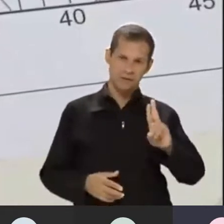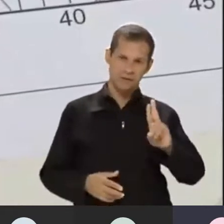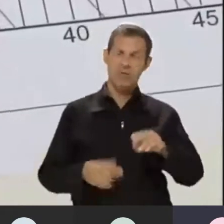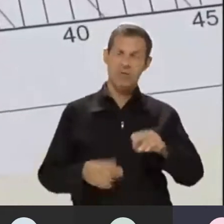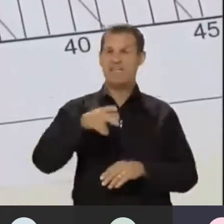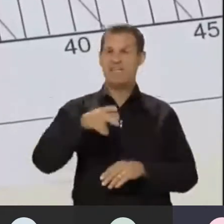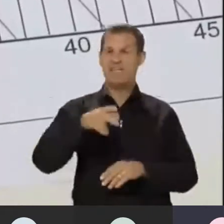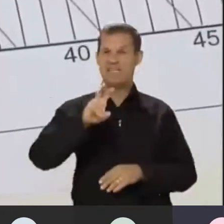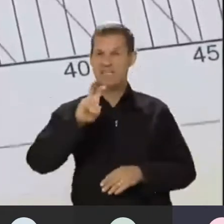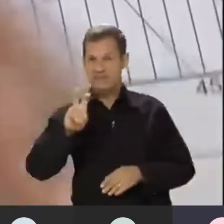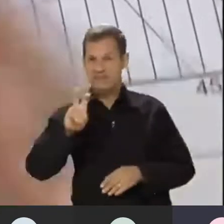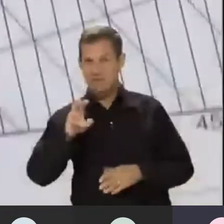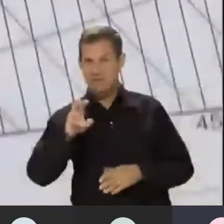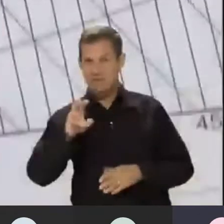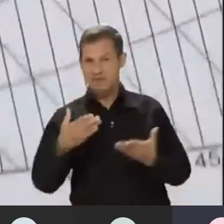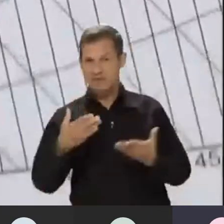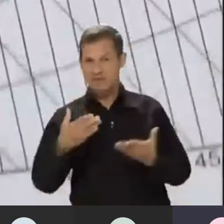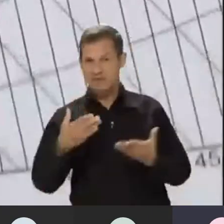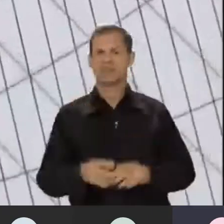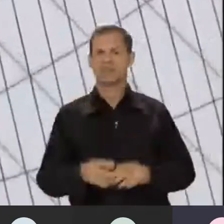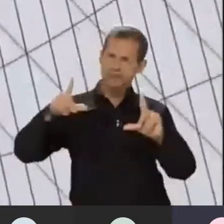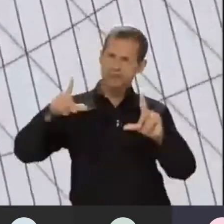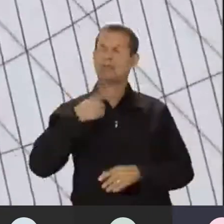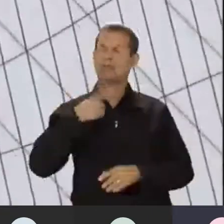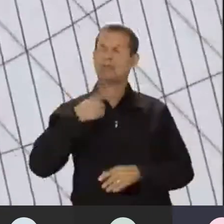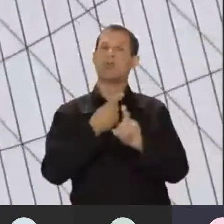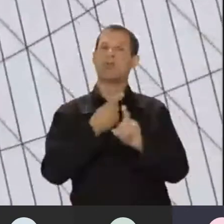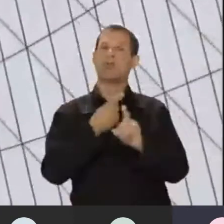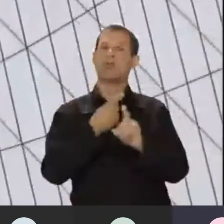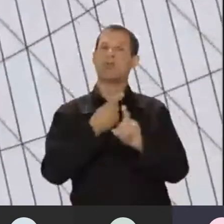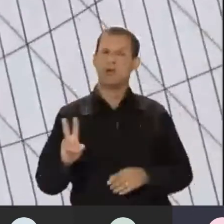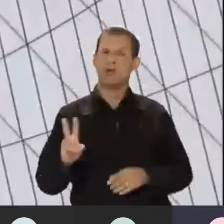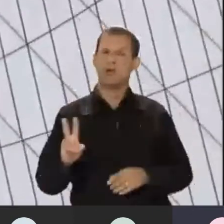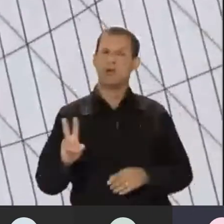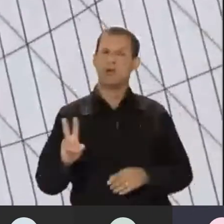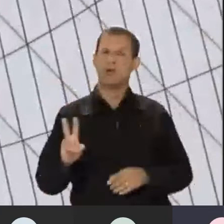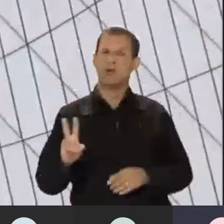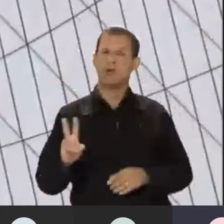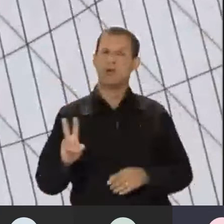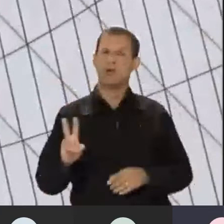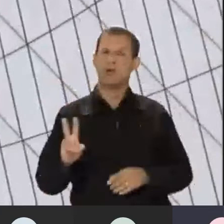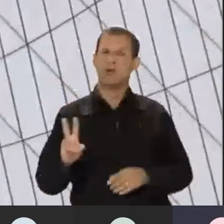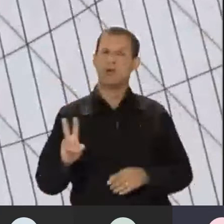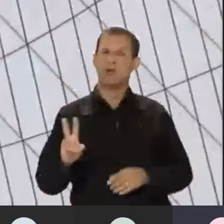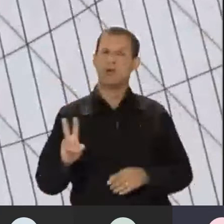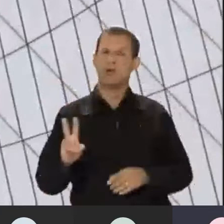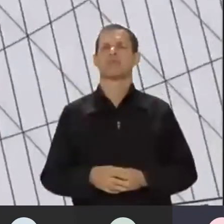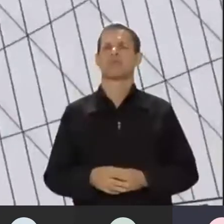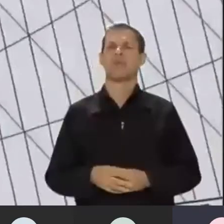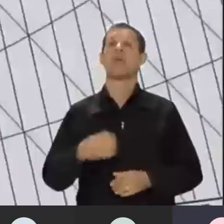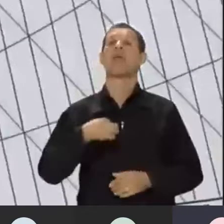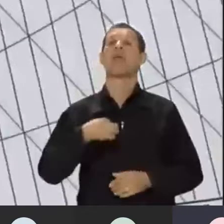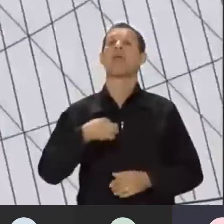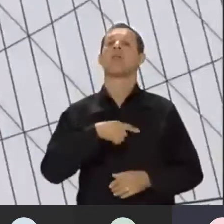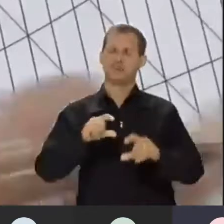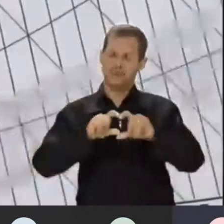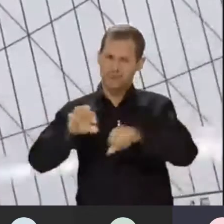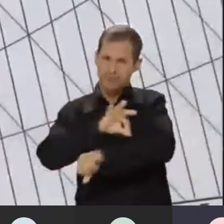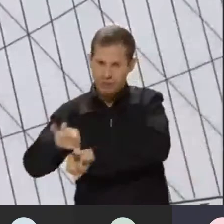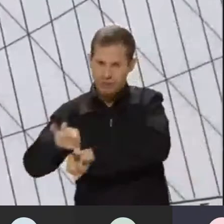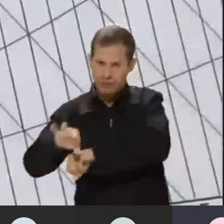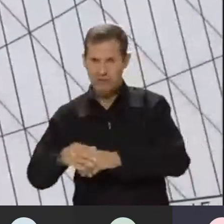ser 25. Então, vamos lá para cima do gráfico. A gente encontra aqui o valor de 25. Então, vou pegar minha